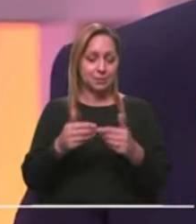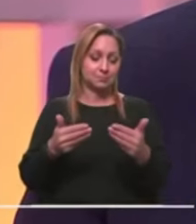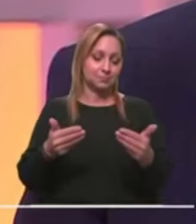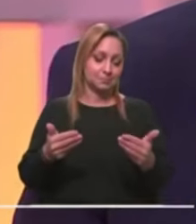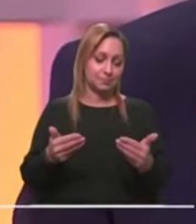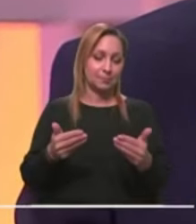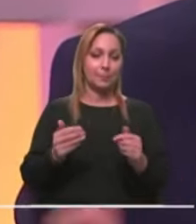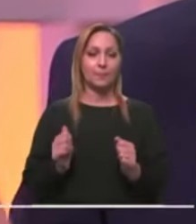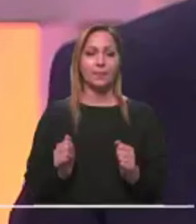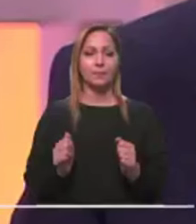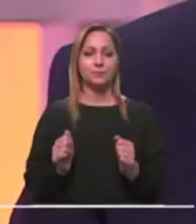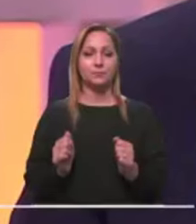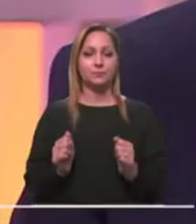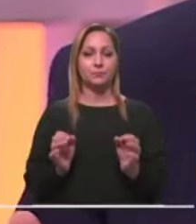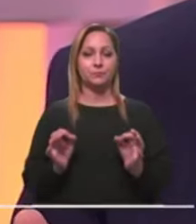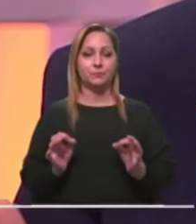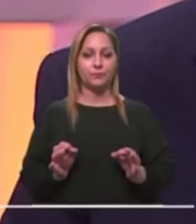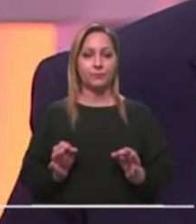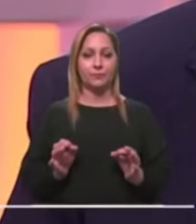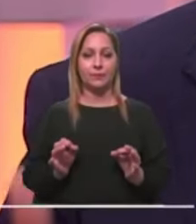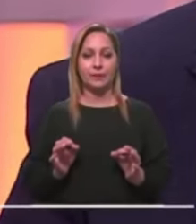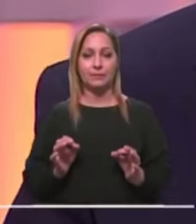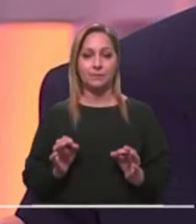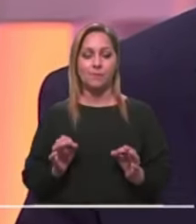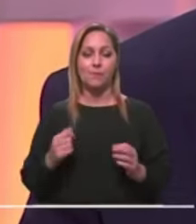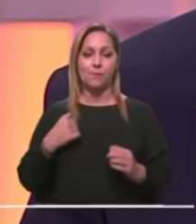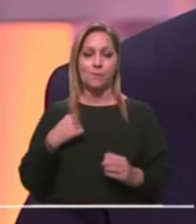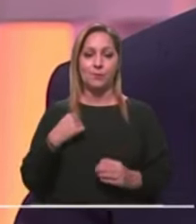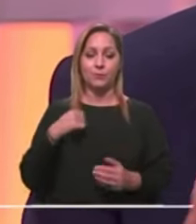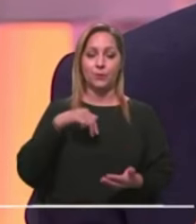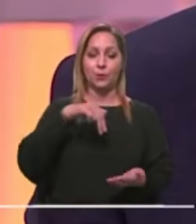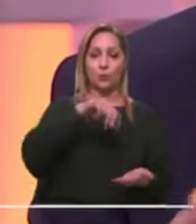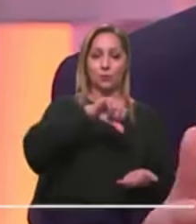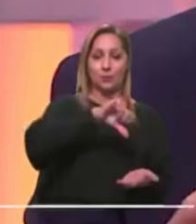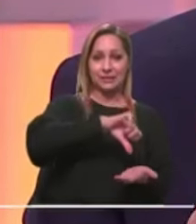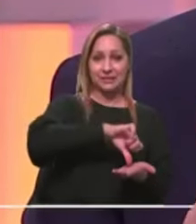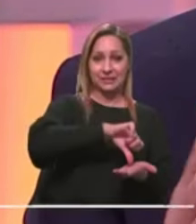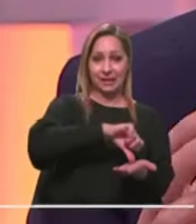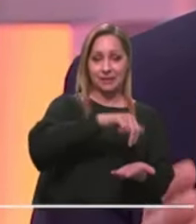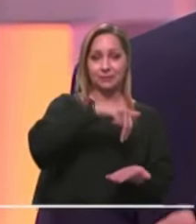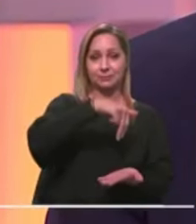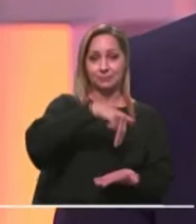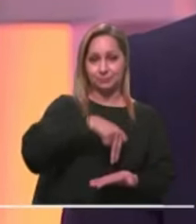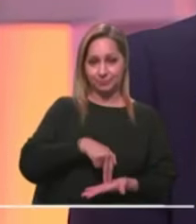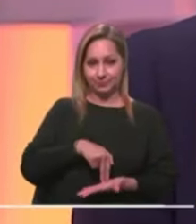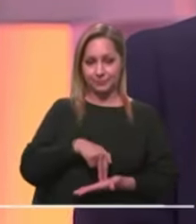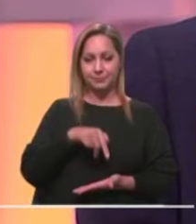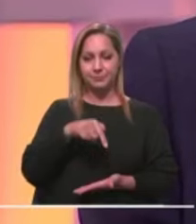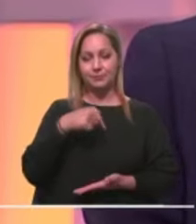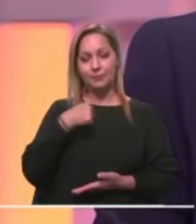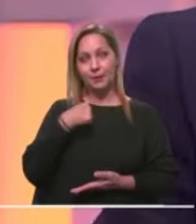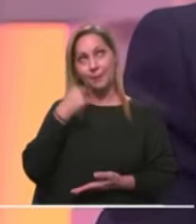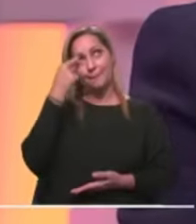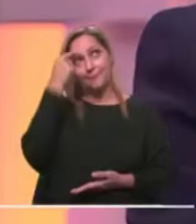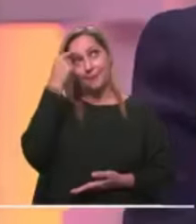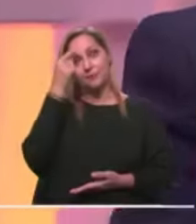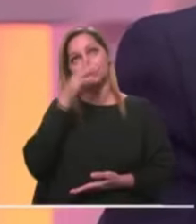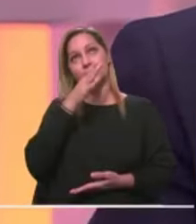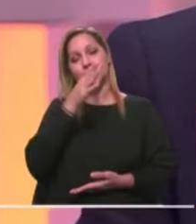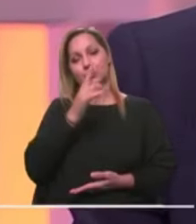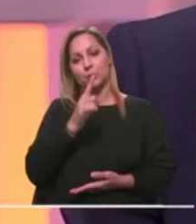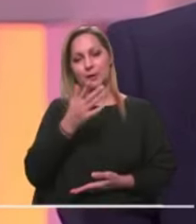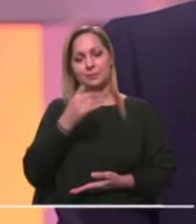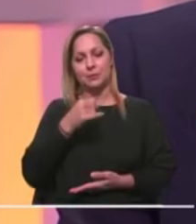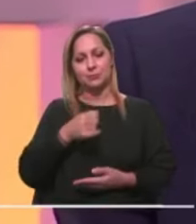é o momento chega o momento quer dizer e nós vamos e nós vamos para eu vou para a sede e é naquele momento que penso o que vou dizer mas foi